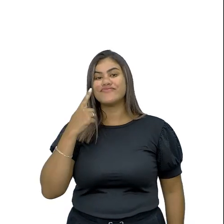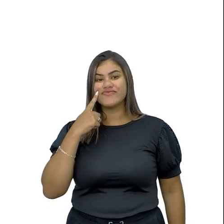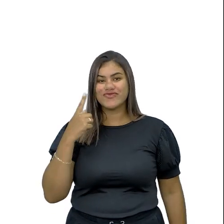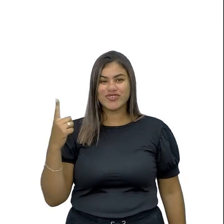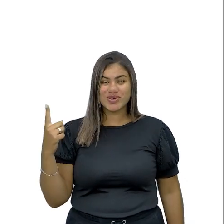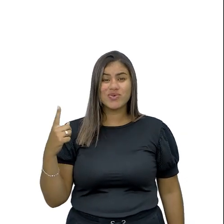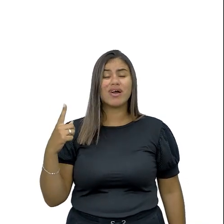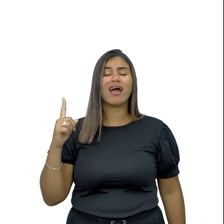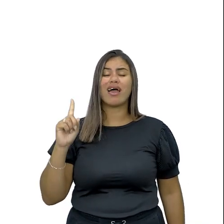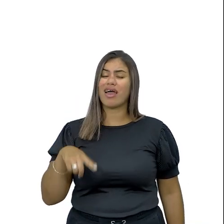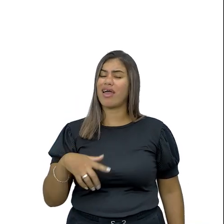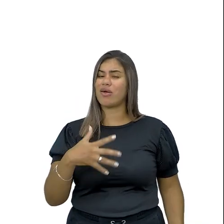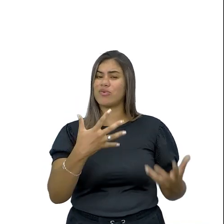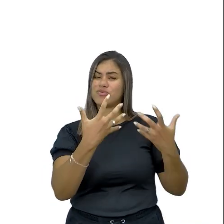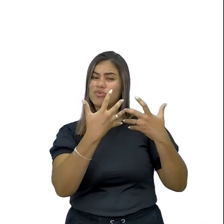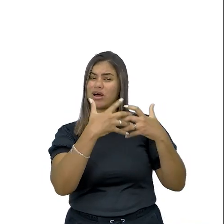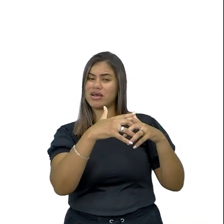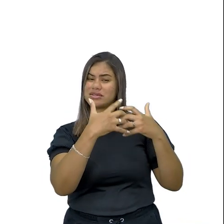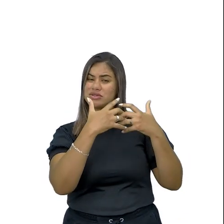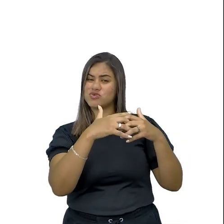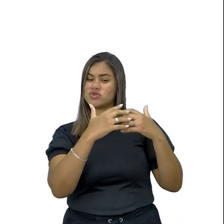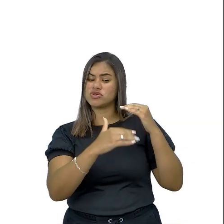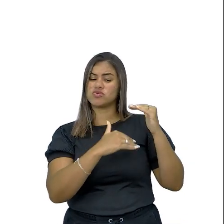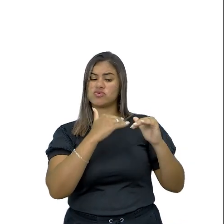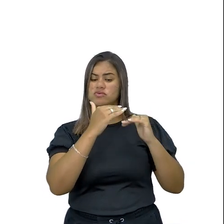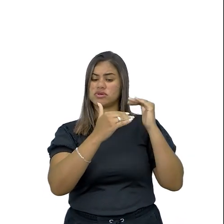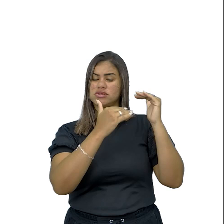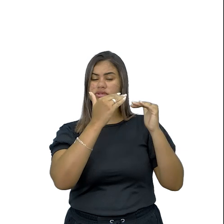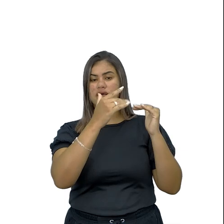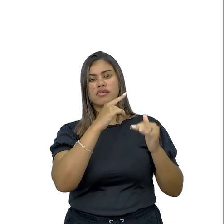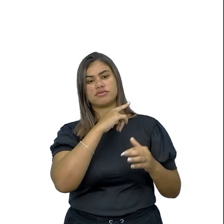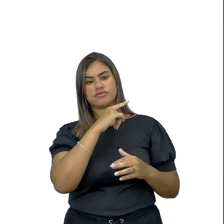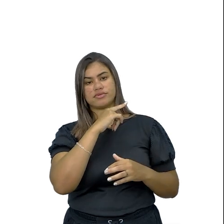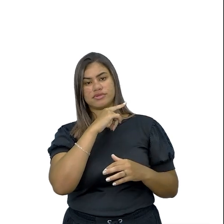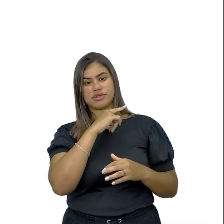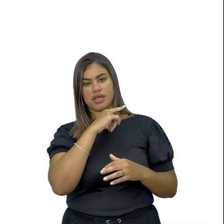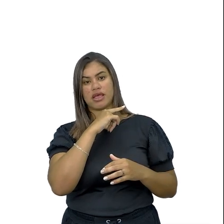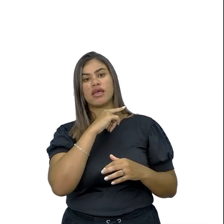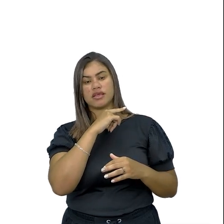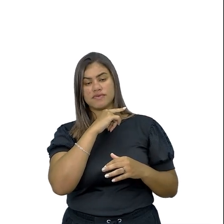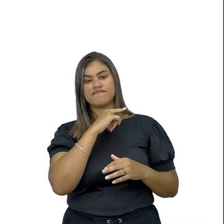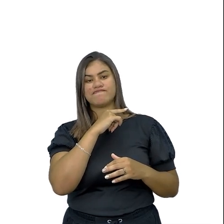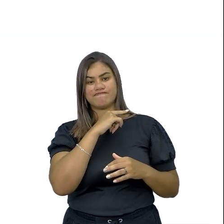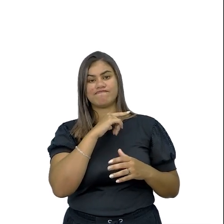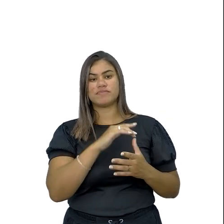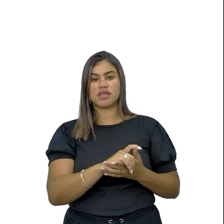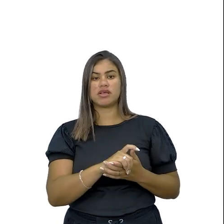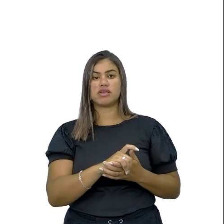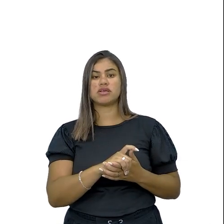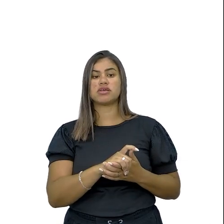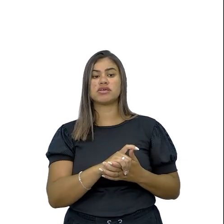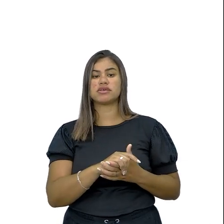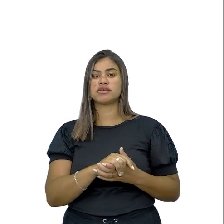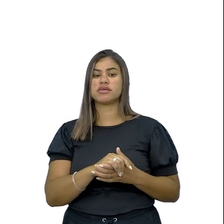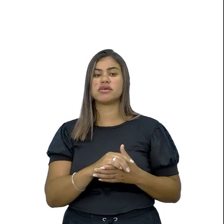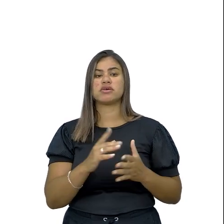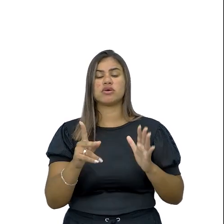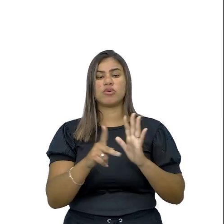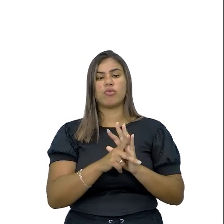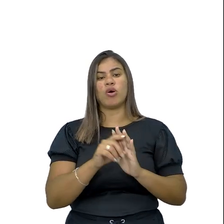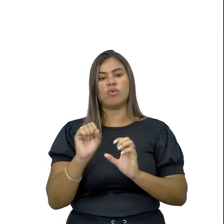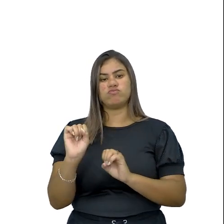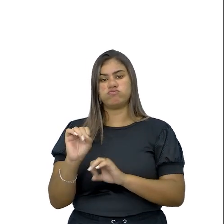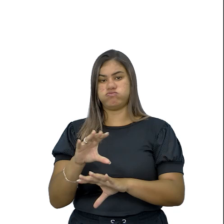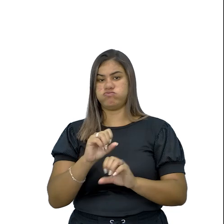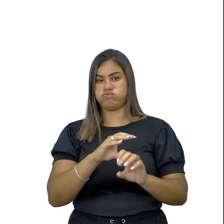é um tipo de raciocínio tão avançado dentro daquilo que se espera para um estudante do ensino